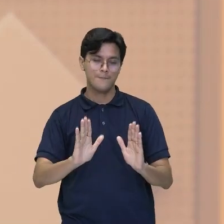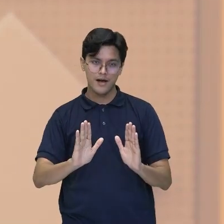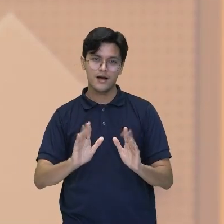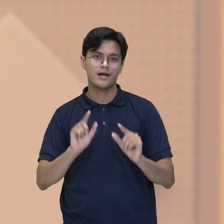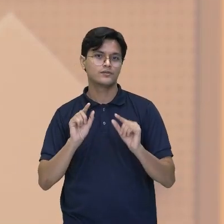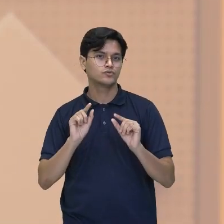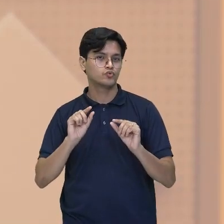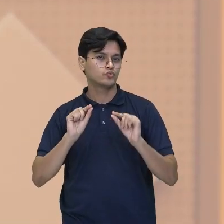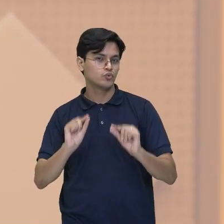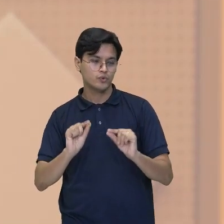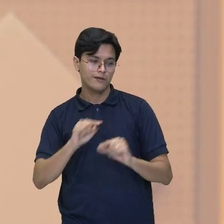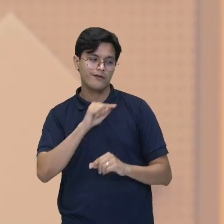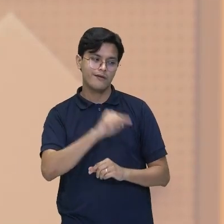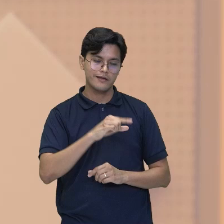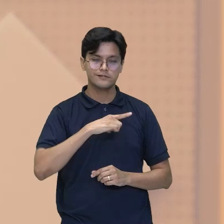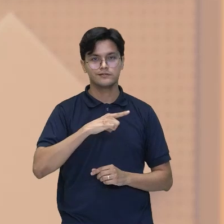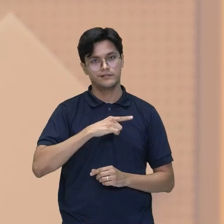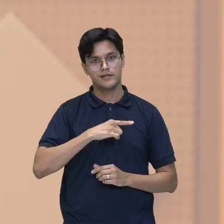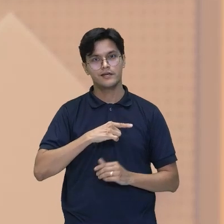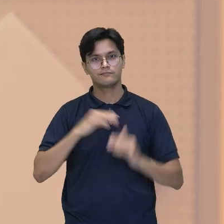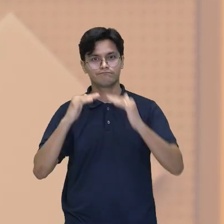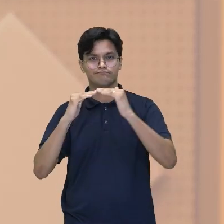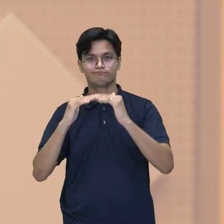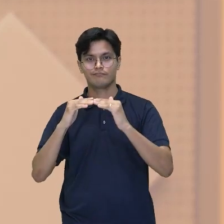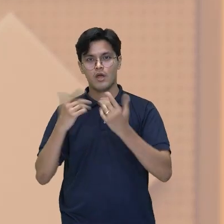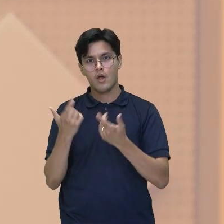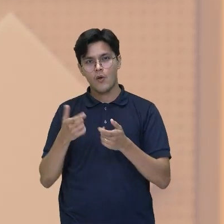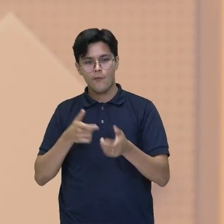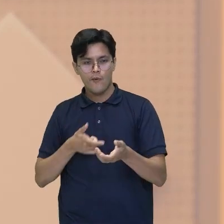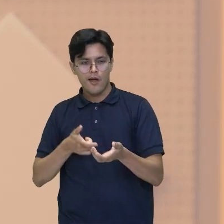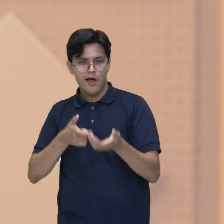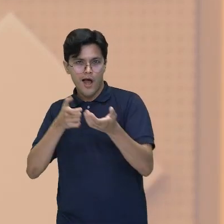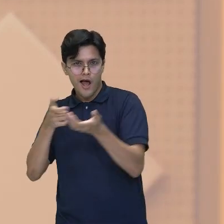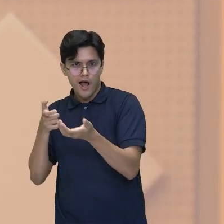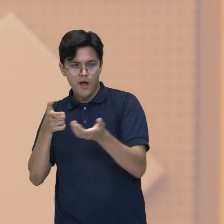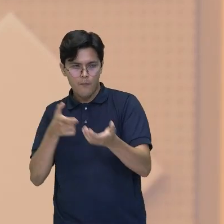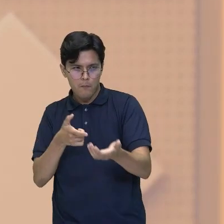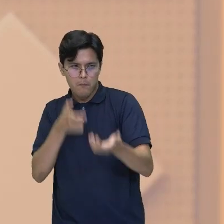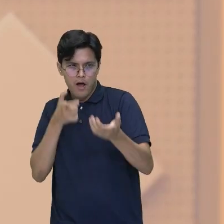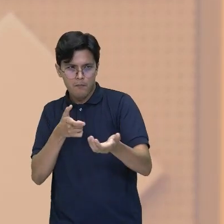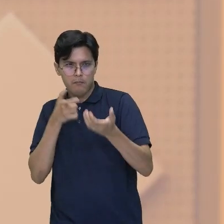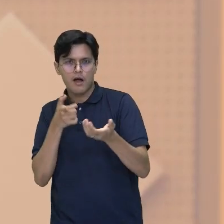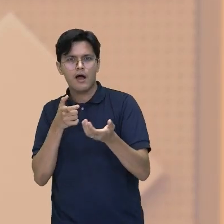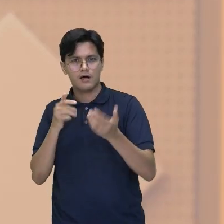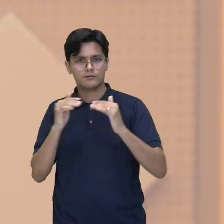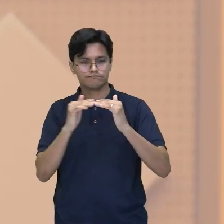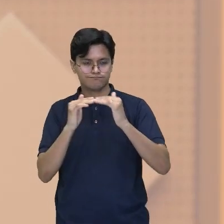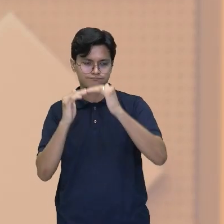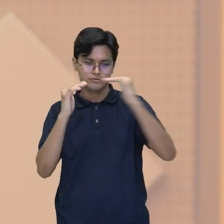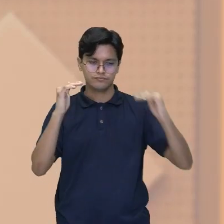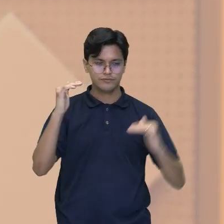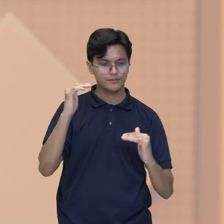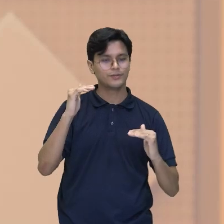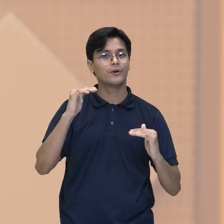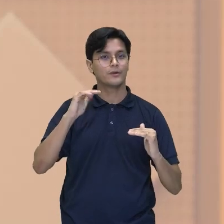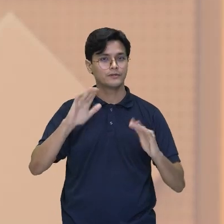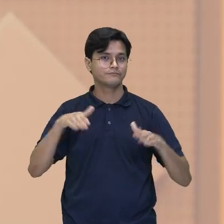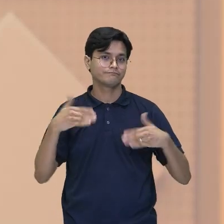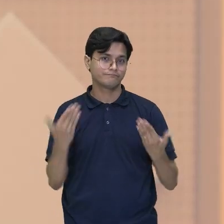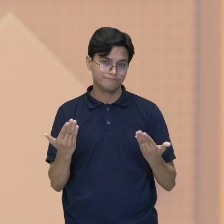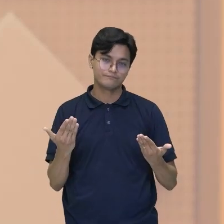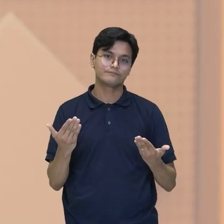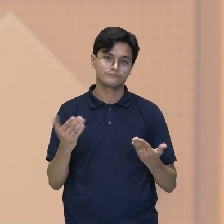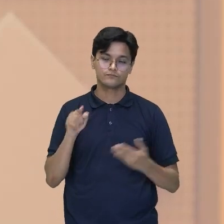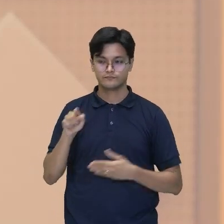sua inferioridade bélica, ou seja, os seus armamentos serem inferiores aos armamentos dos